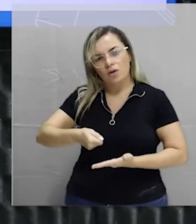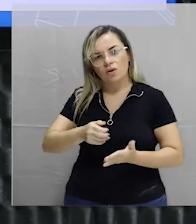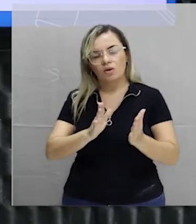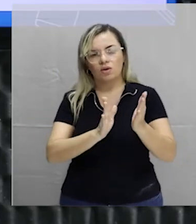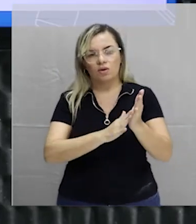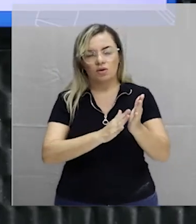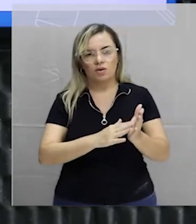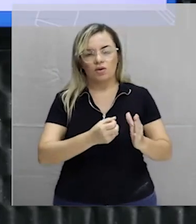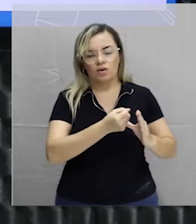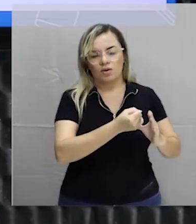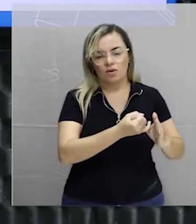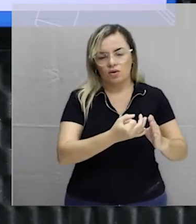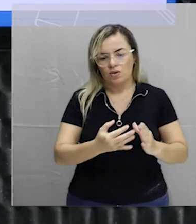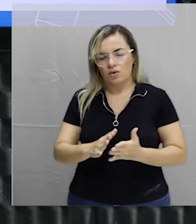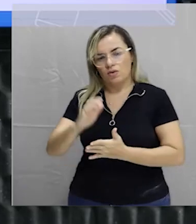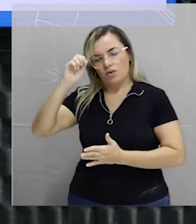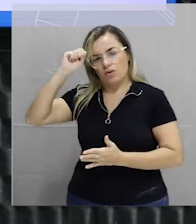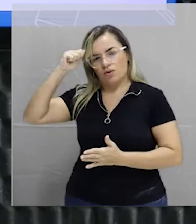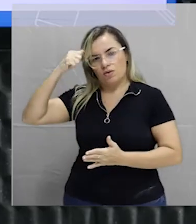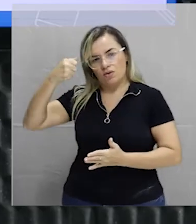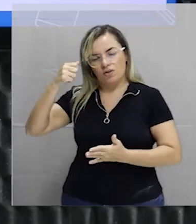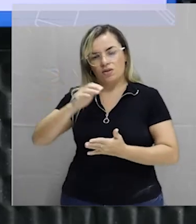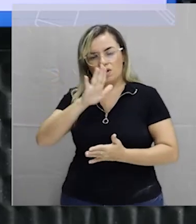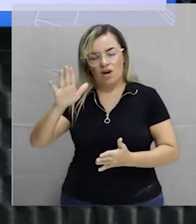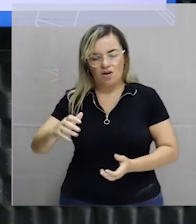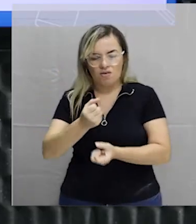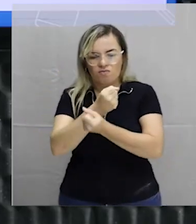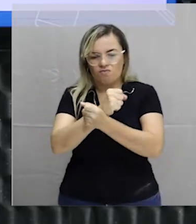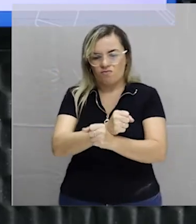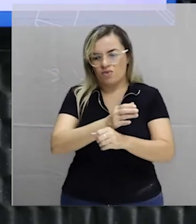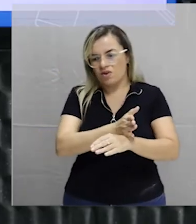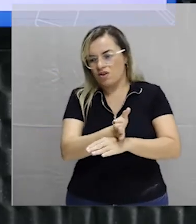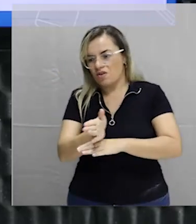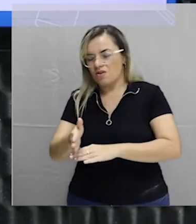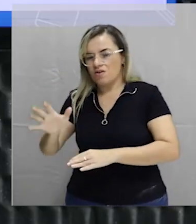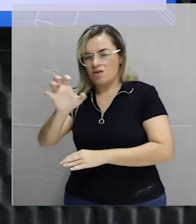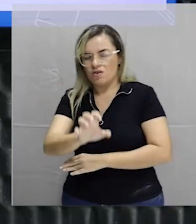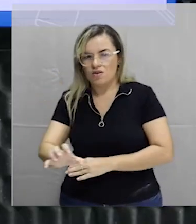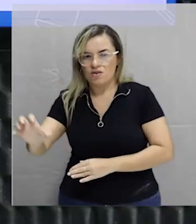O número de escravos africanos que ela enviou para a região